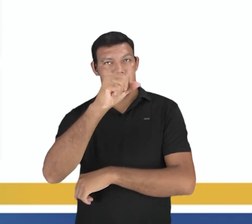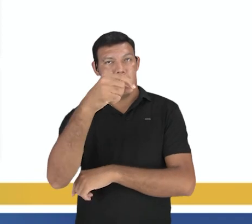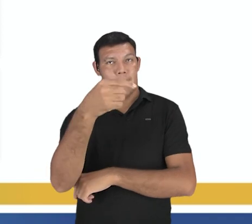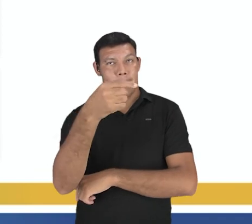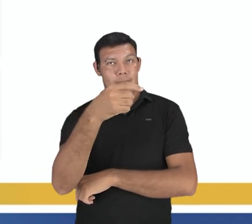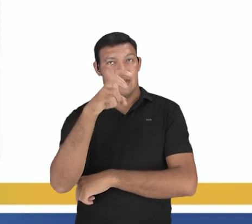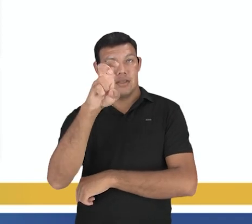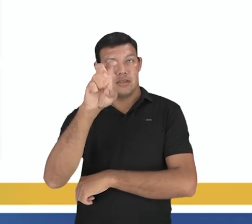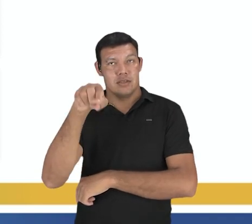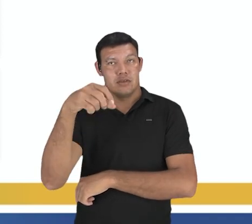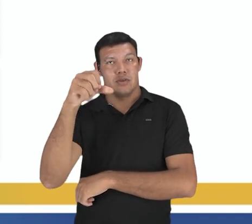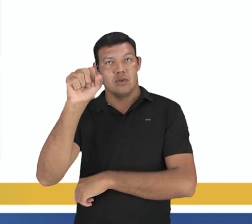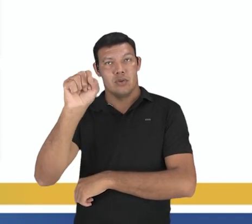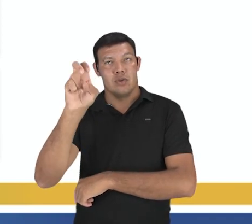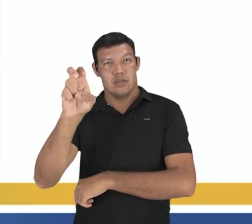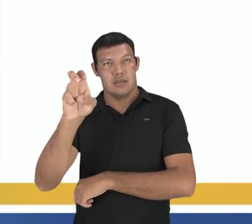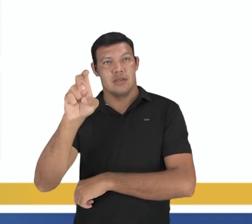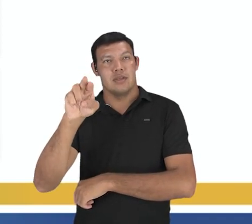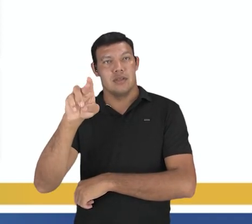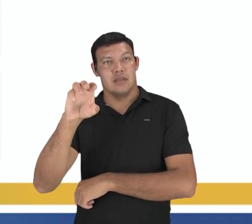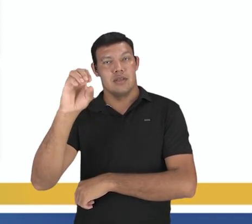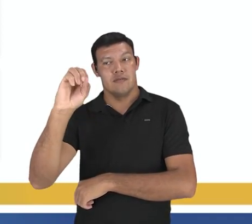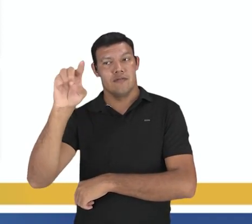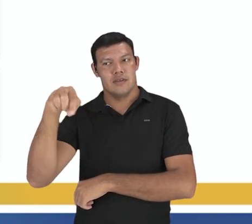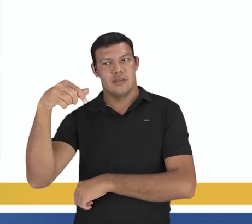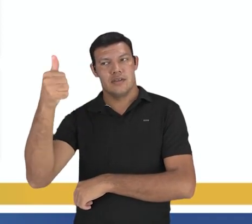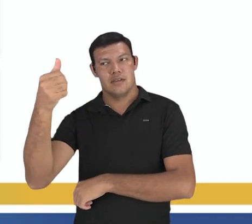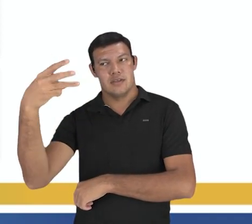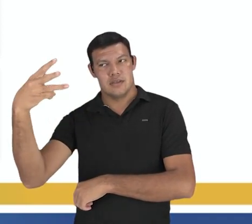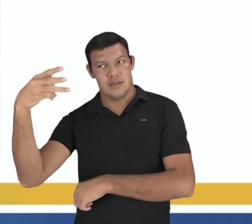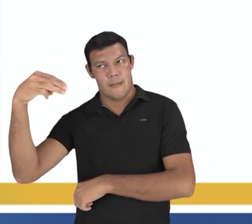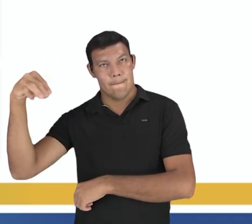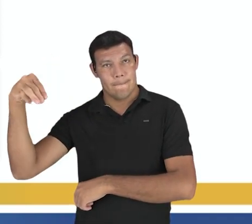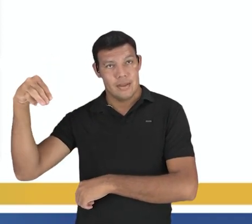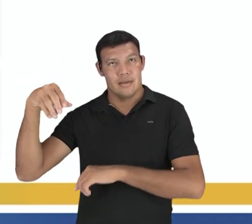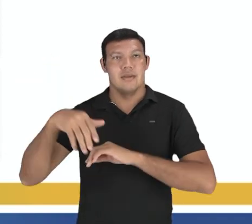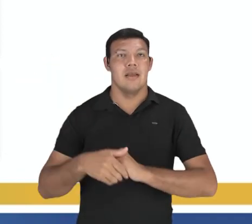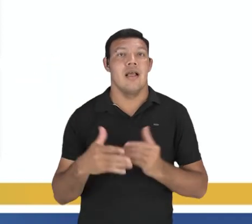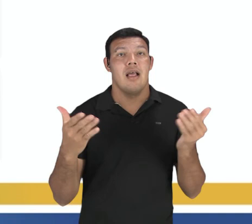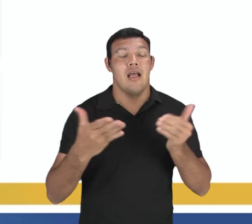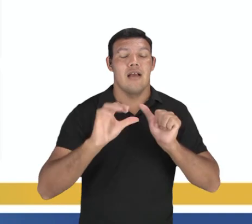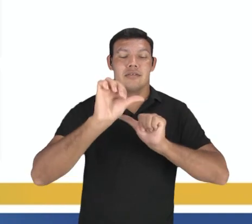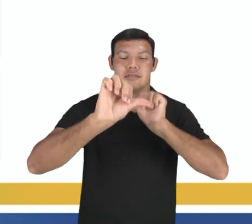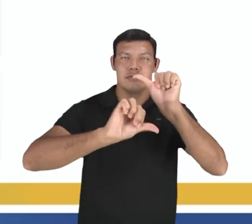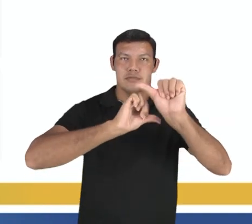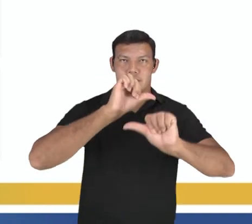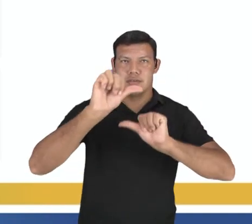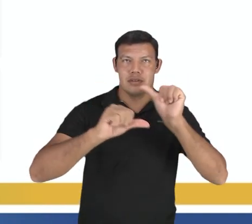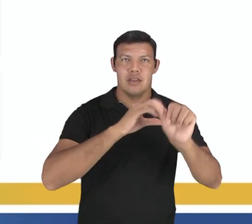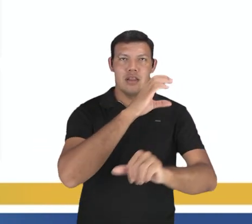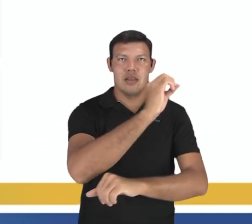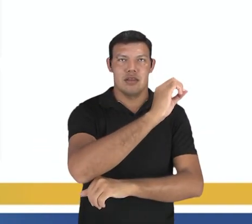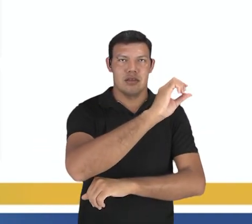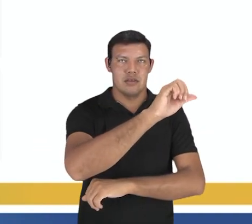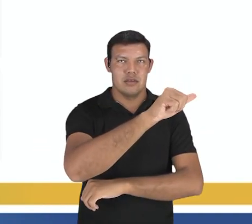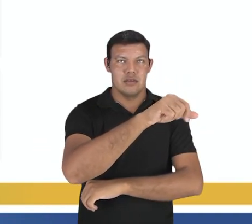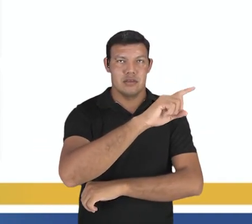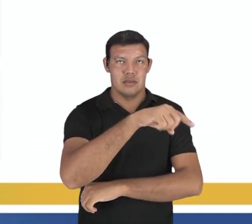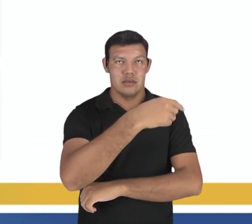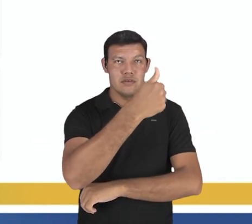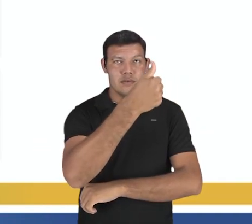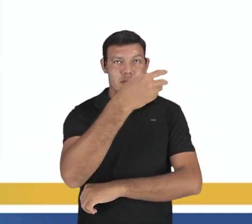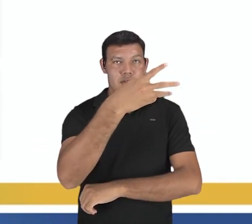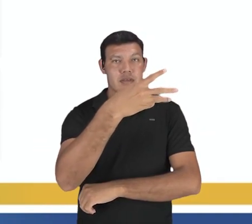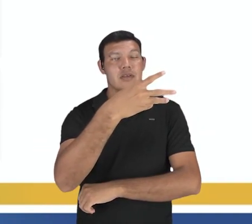- 5,85 que vai ser igual a 0,13 metros agora devemos transformar o 0,13